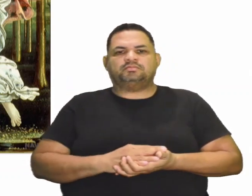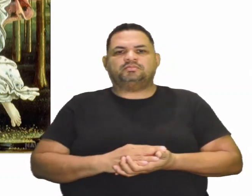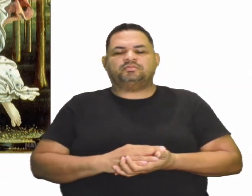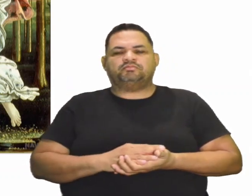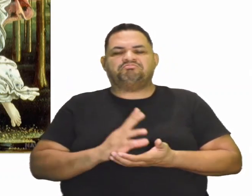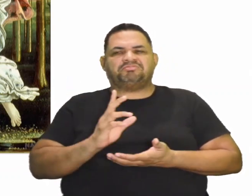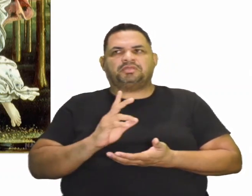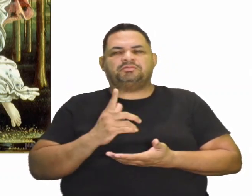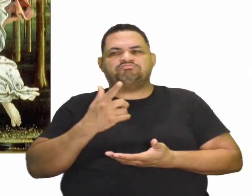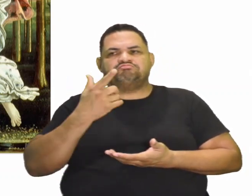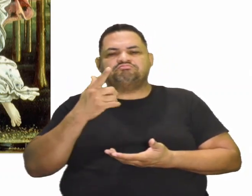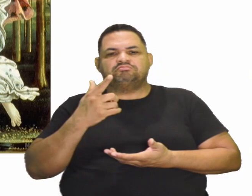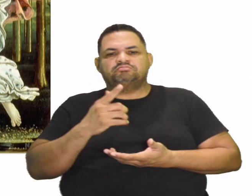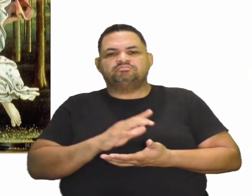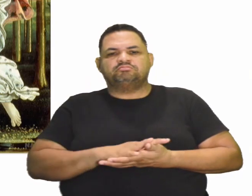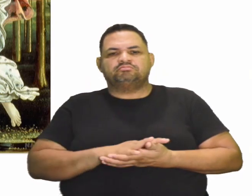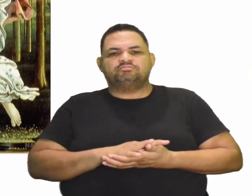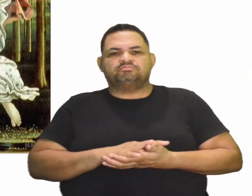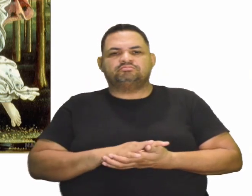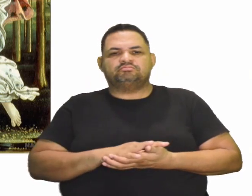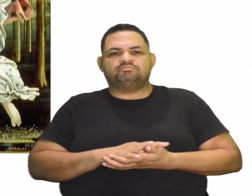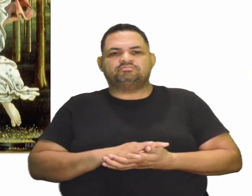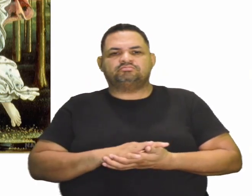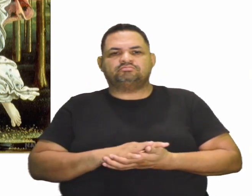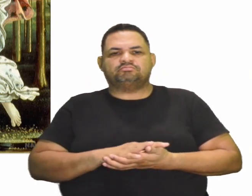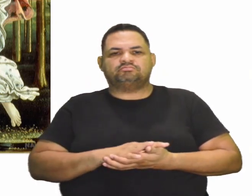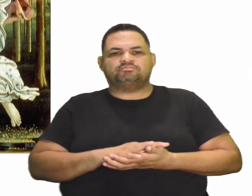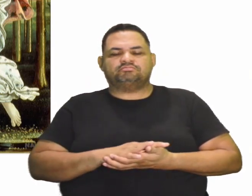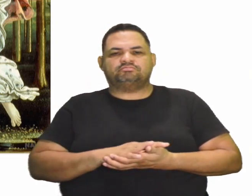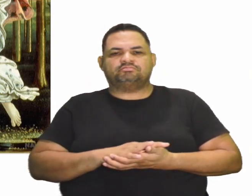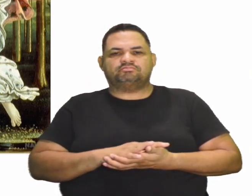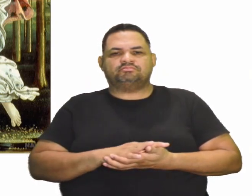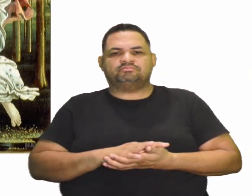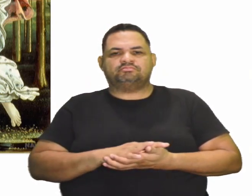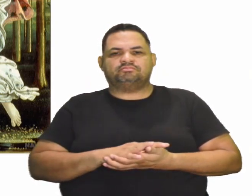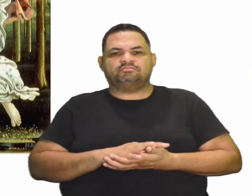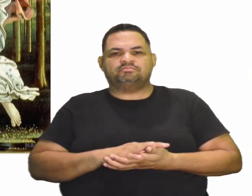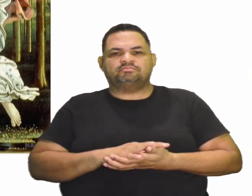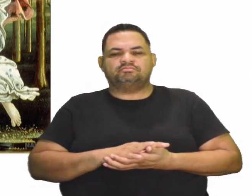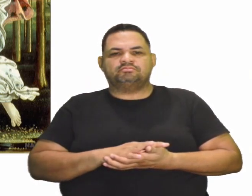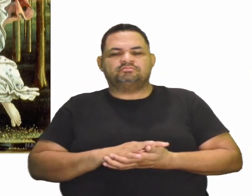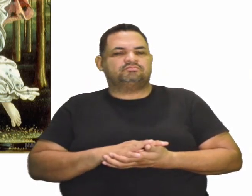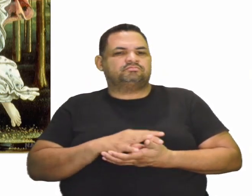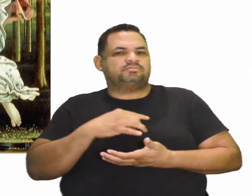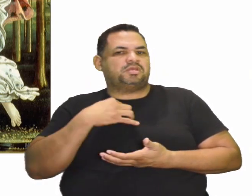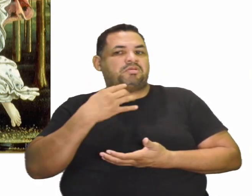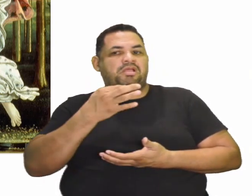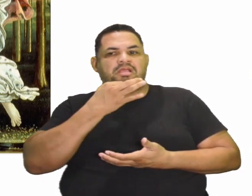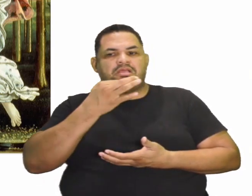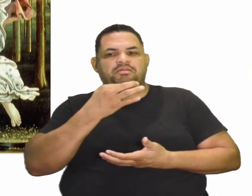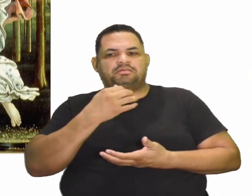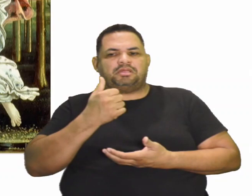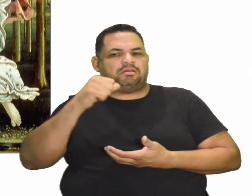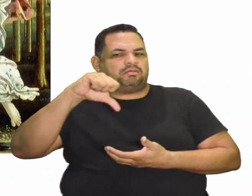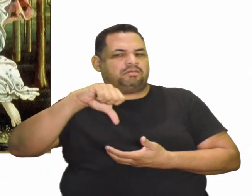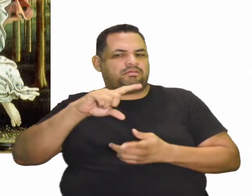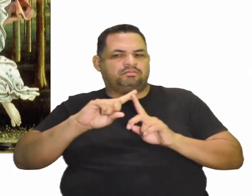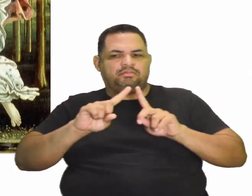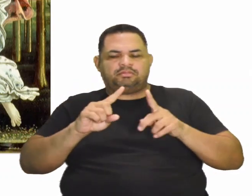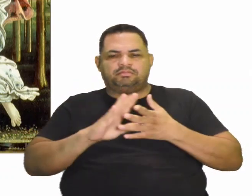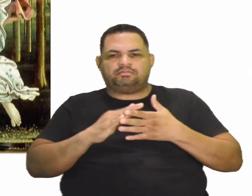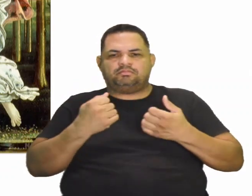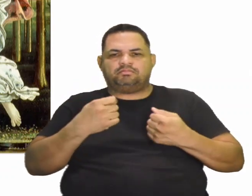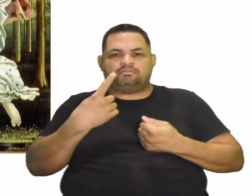não conseguiria fazer nem 1% dessa obra, né? Então, não é críticas negativas, mas para que vocês